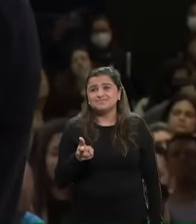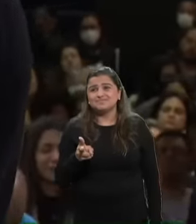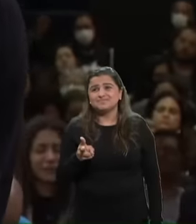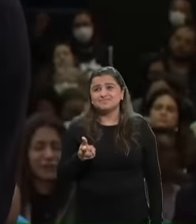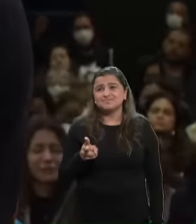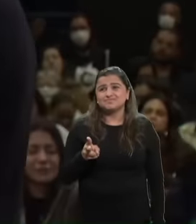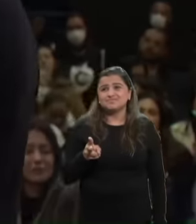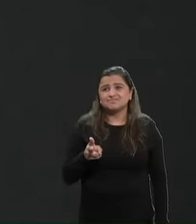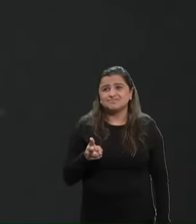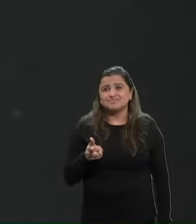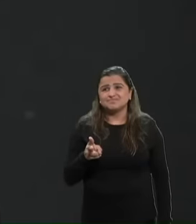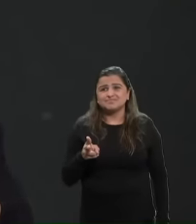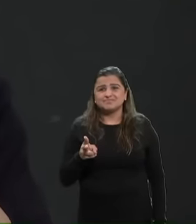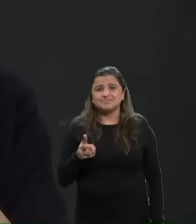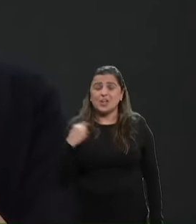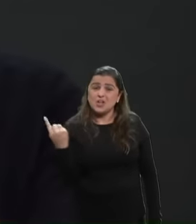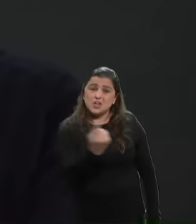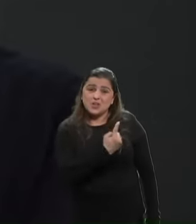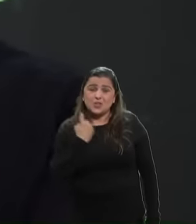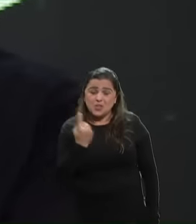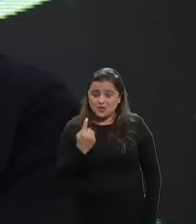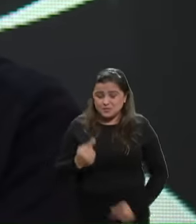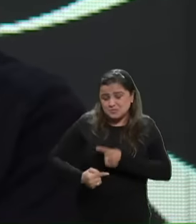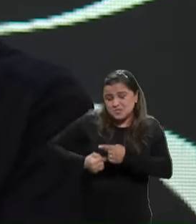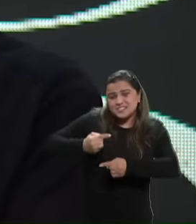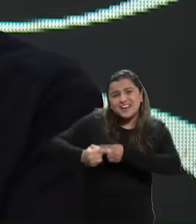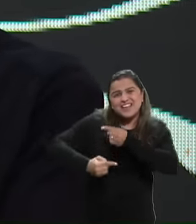Somos a geração do avivamento.